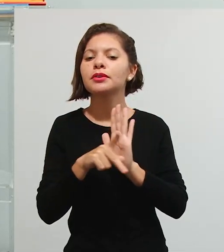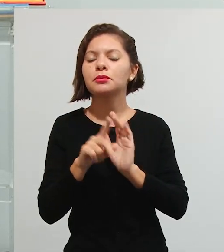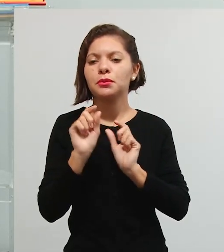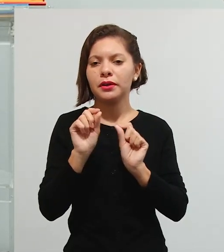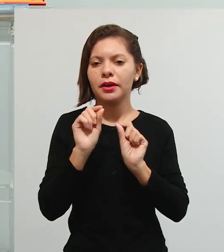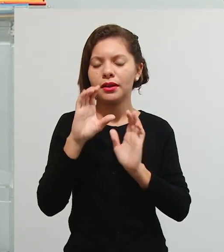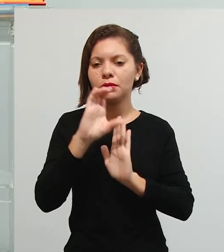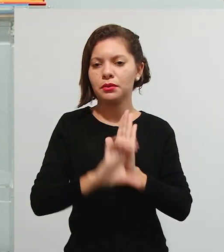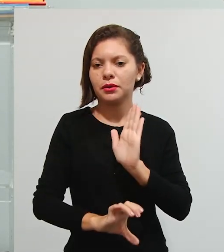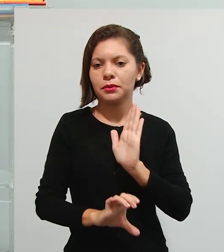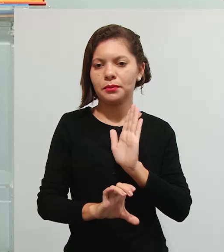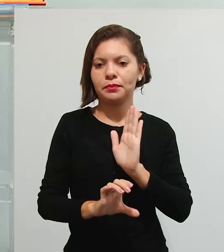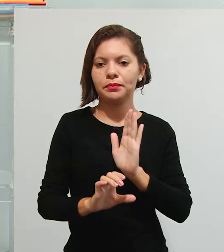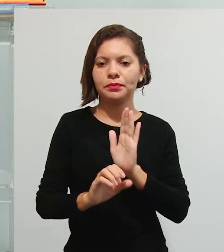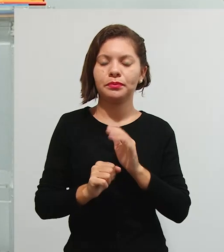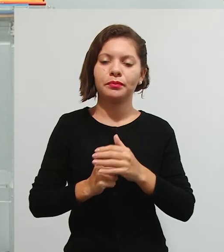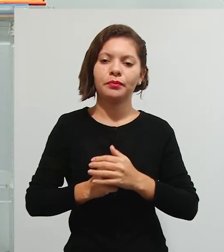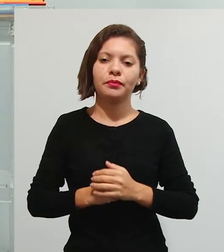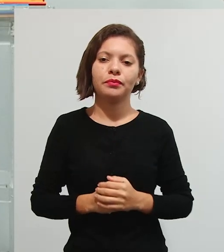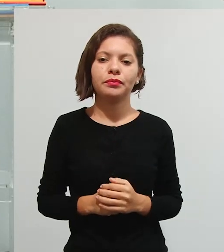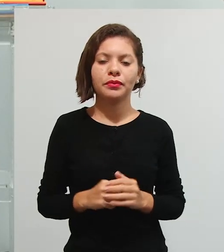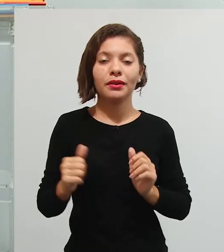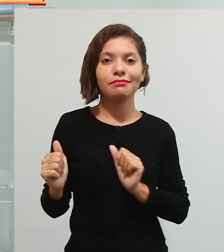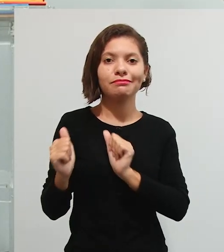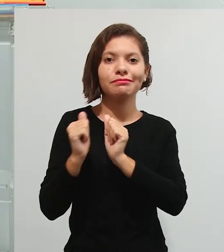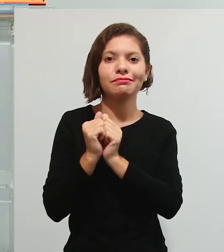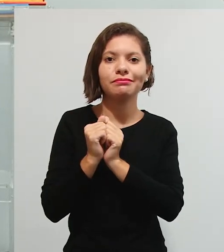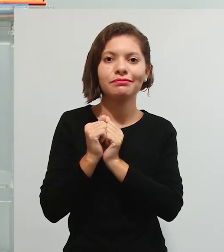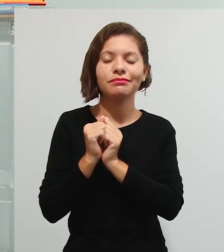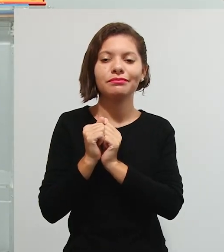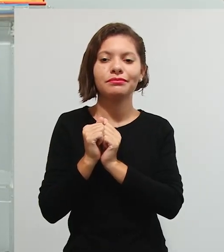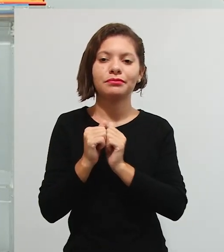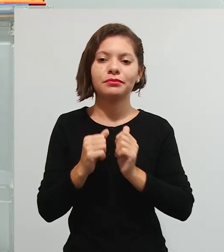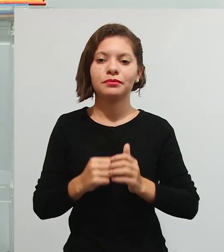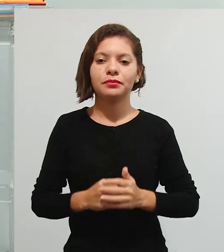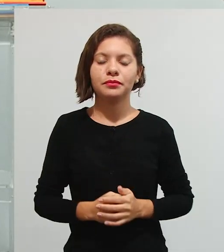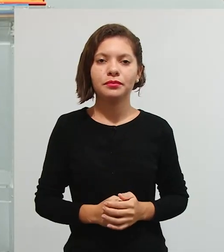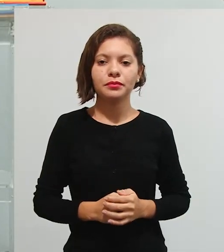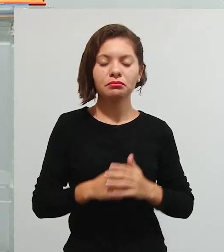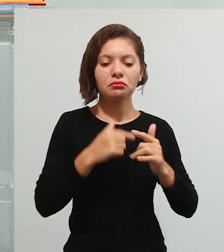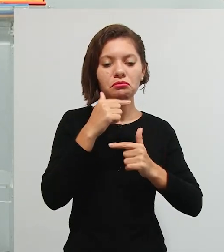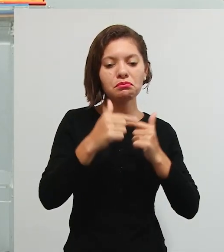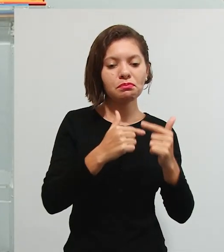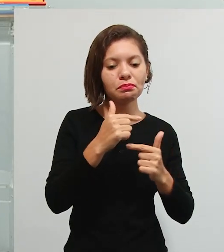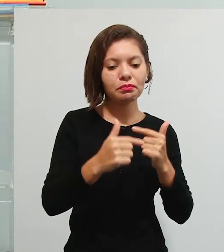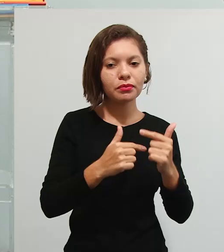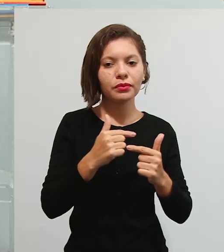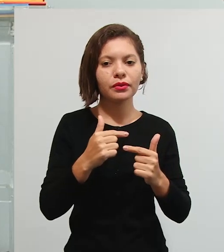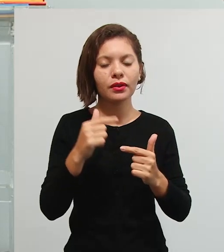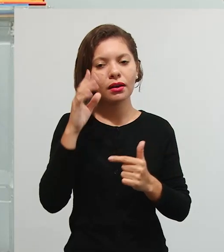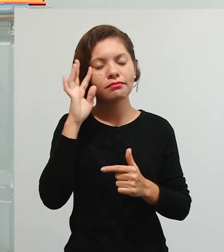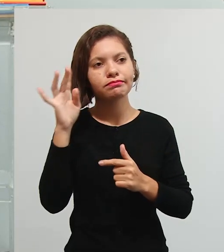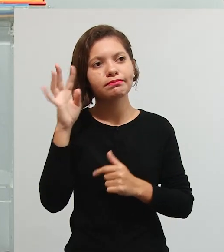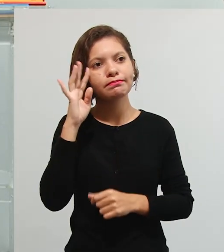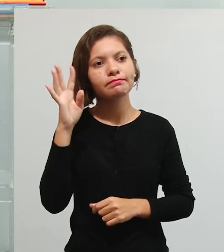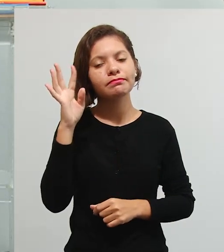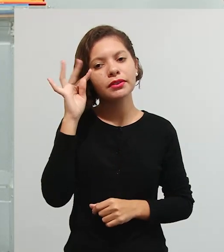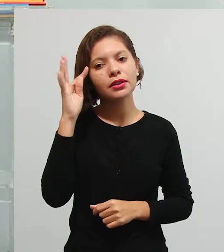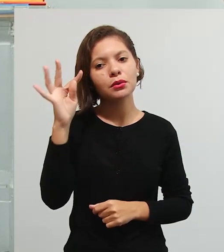vai estar como? Ele vai estar em forma de serviço, em forma de produto, em forma de processo, de